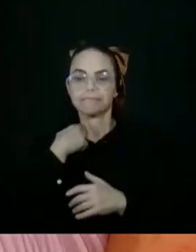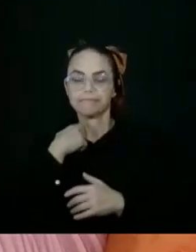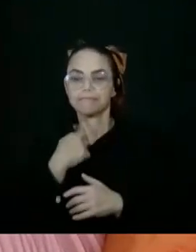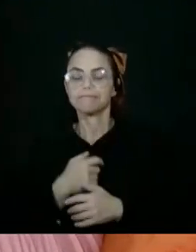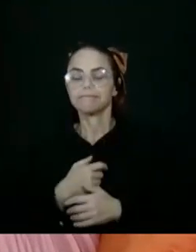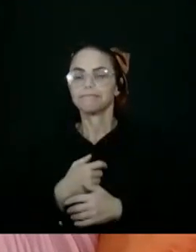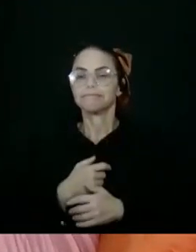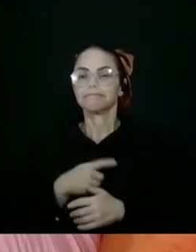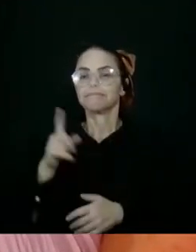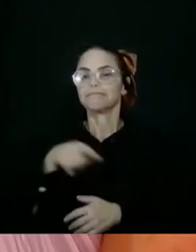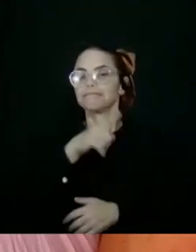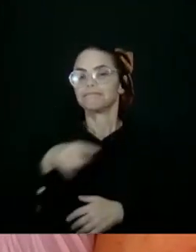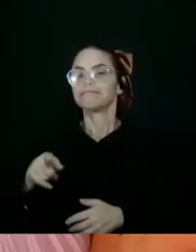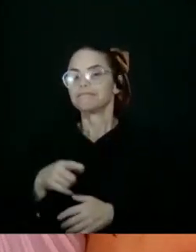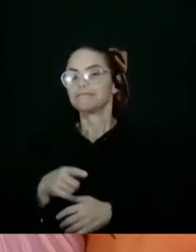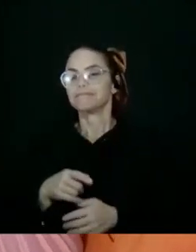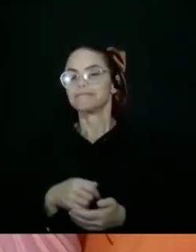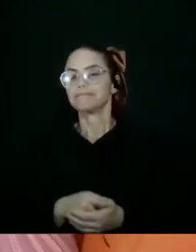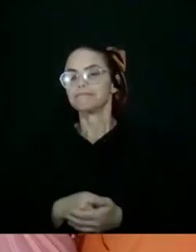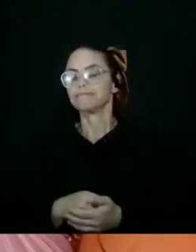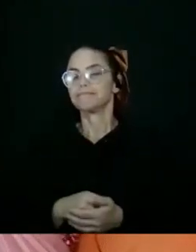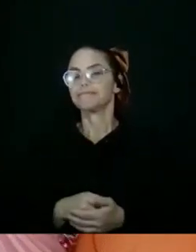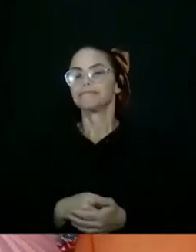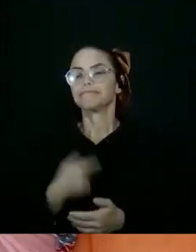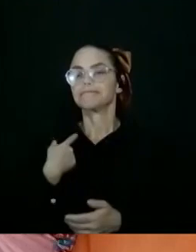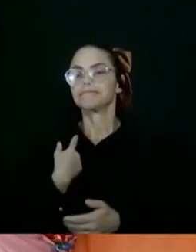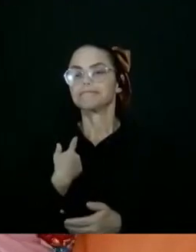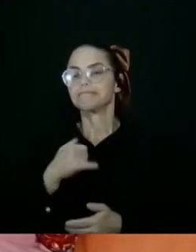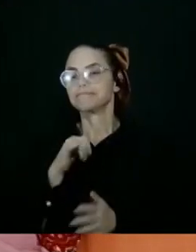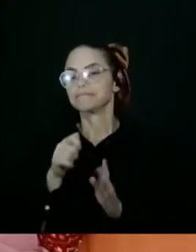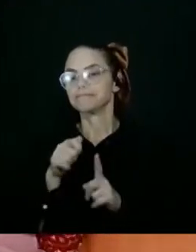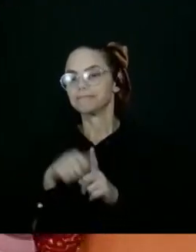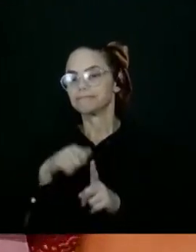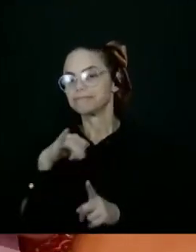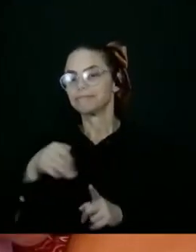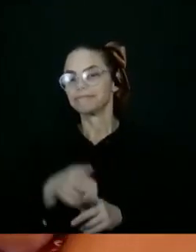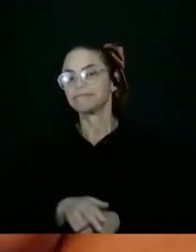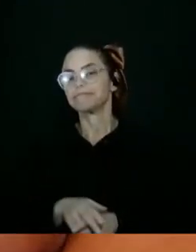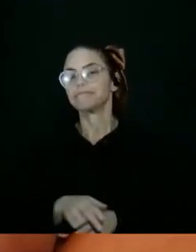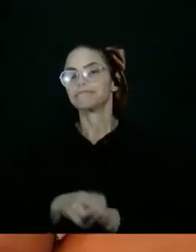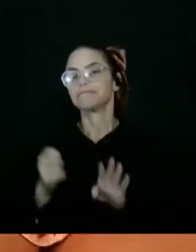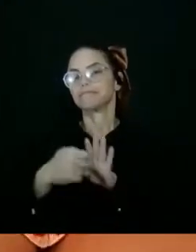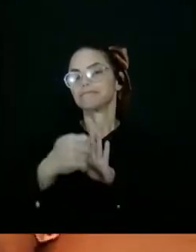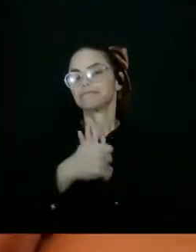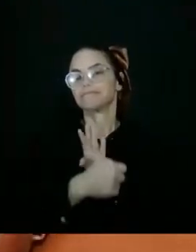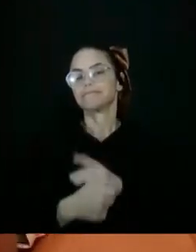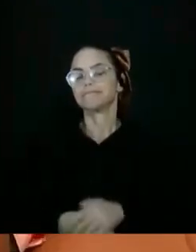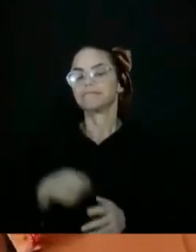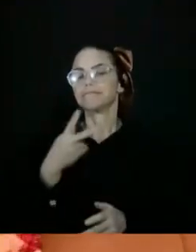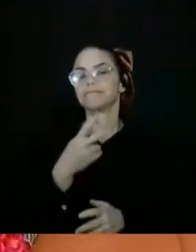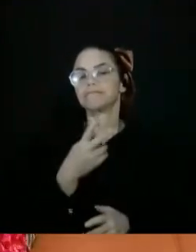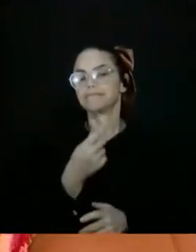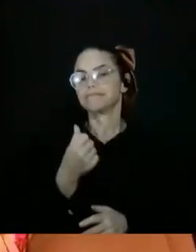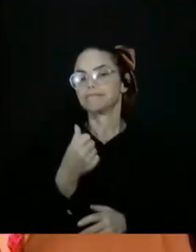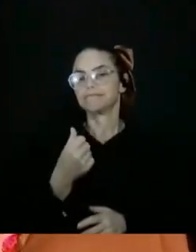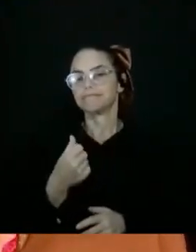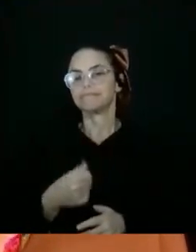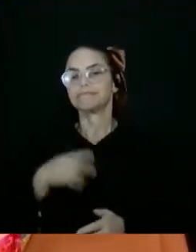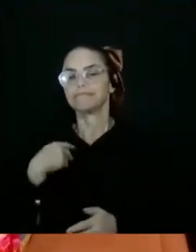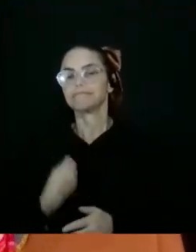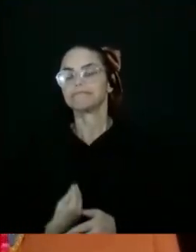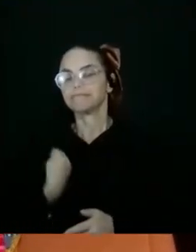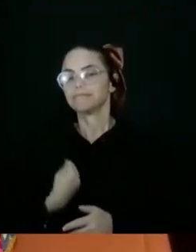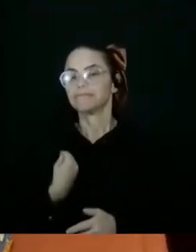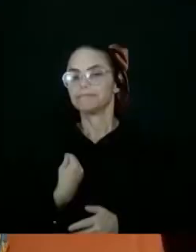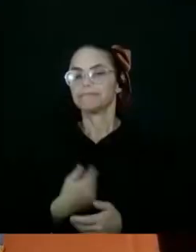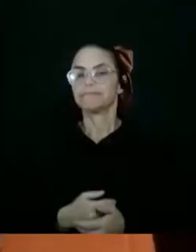em janeiro de 2026, então ela serve para o ano calendário de 2026. Estamos isentos desse valor de